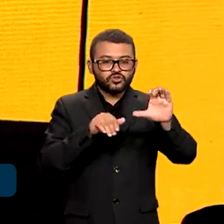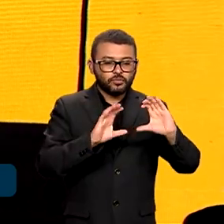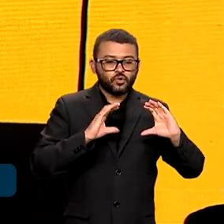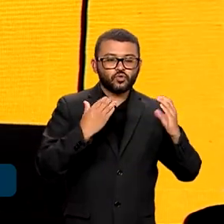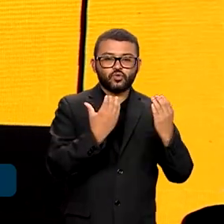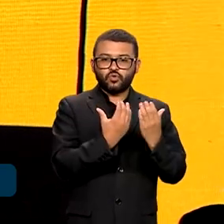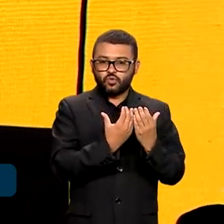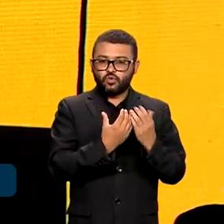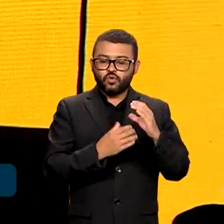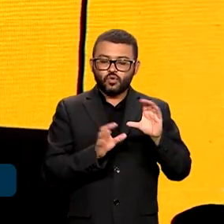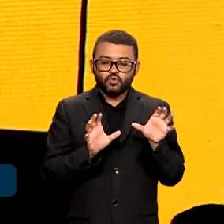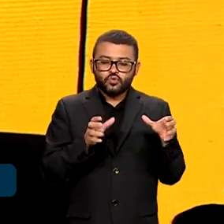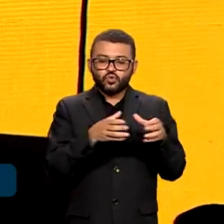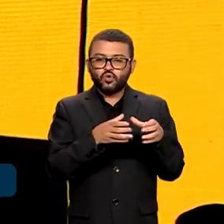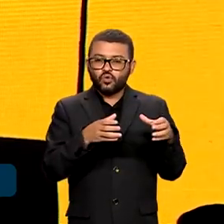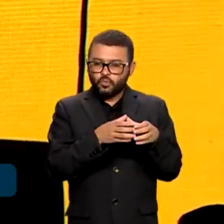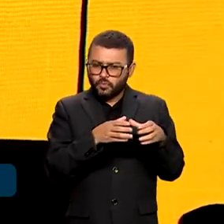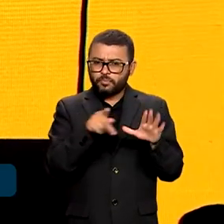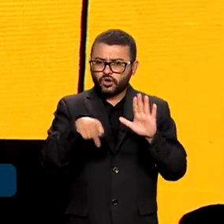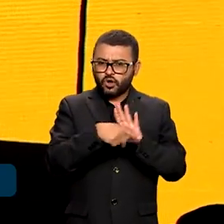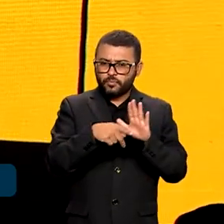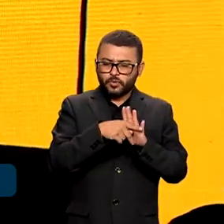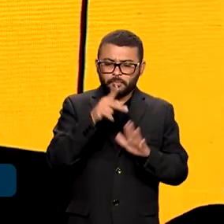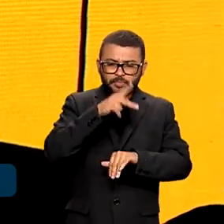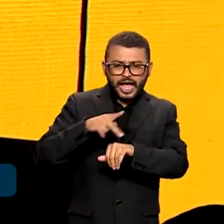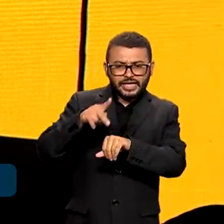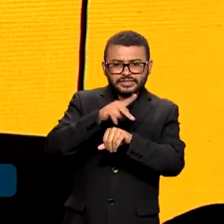dos países amazônicos.